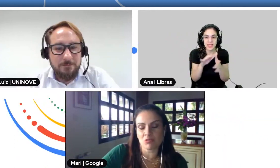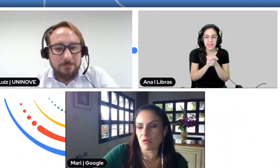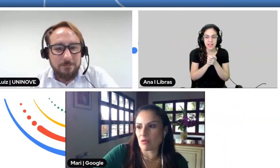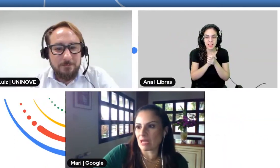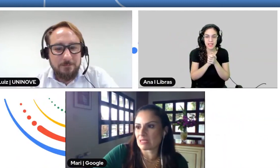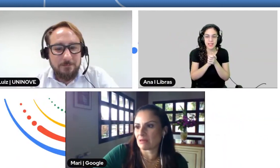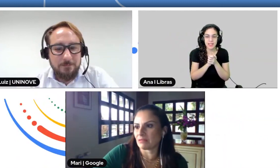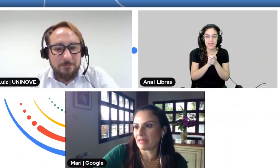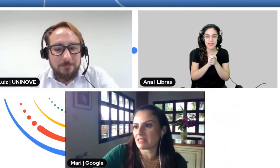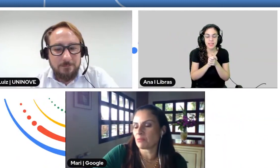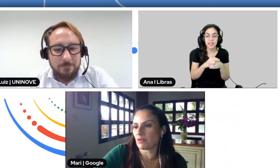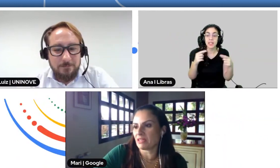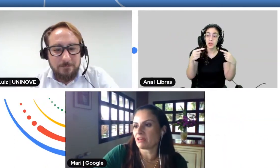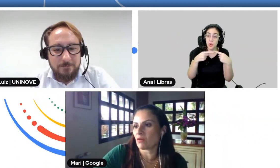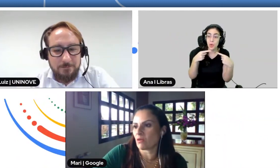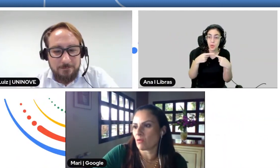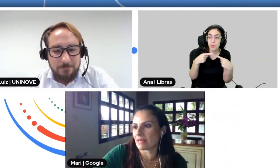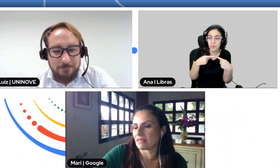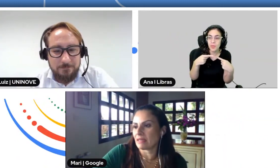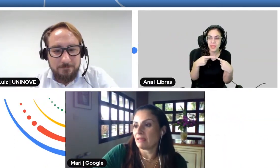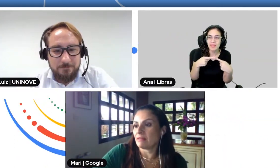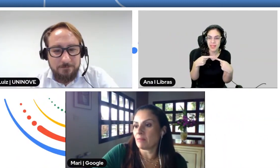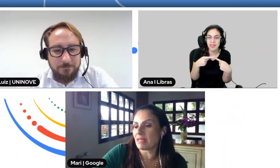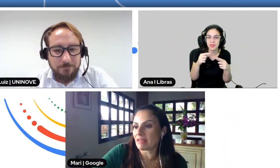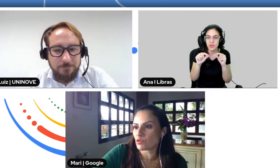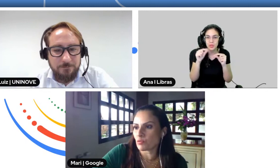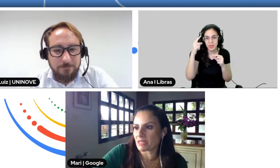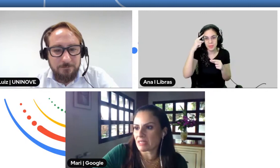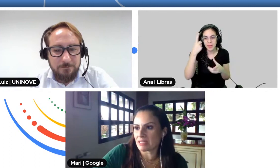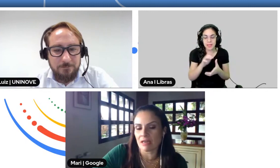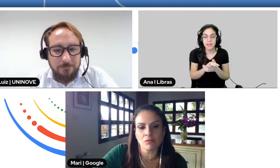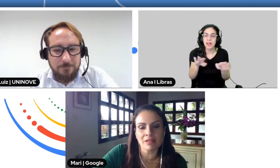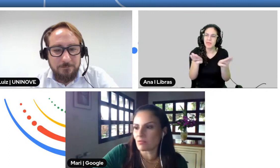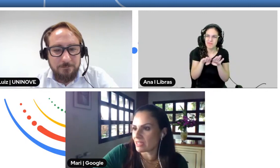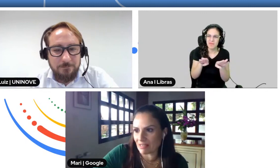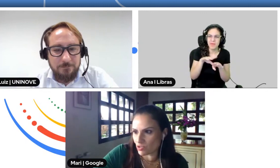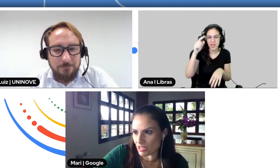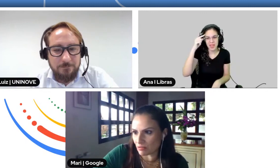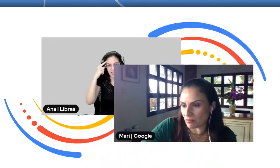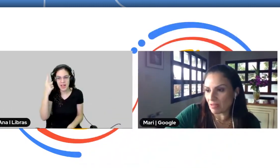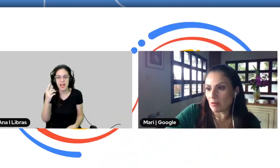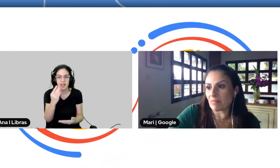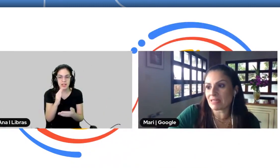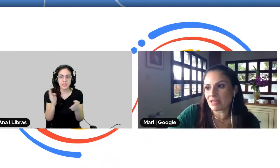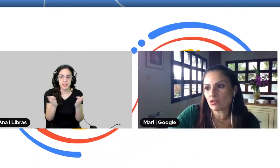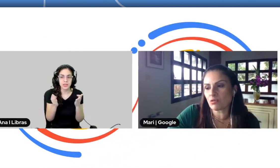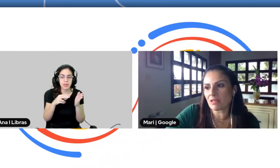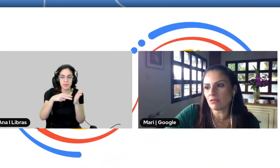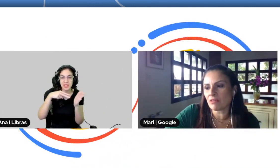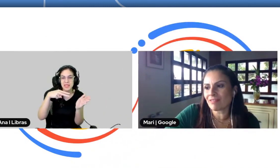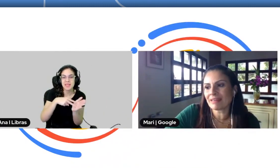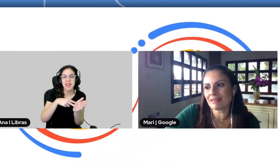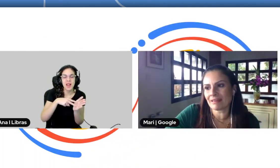corroboram a sua colocação. A Simone colocou aqui, também acho que o presencial não será extinto, mas